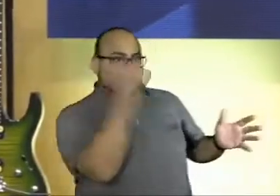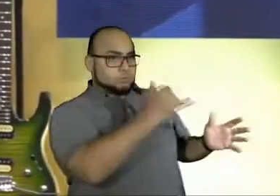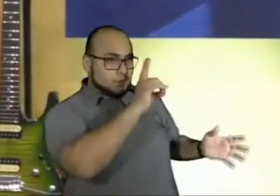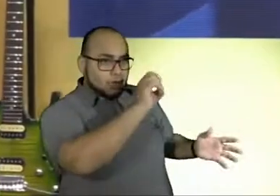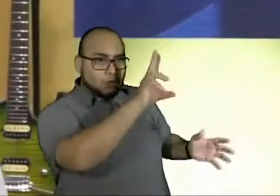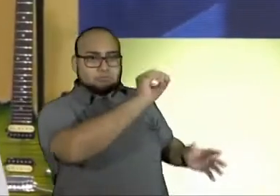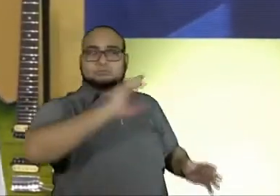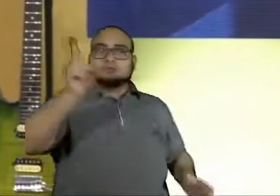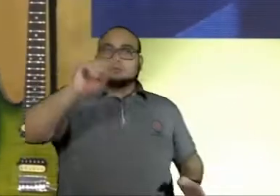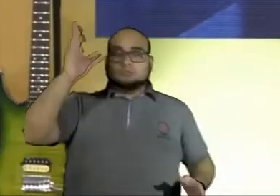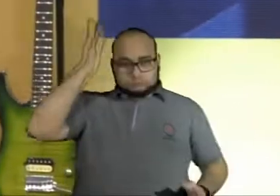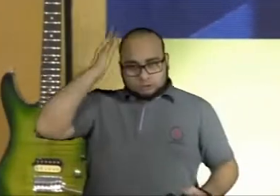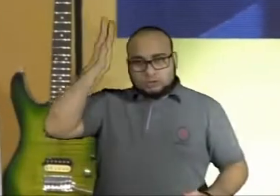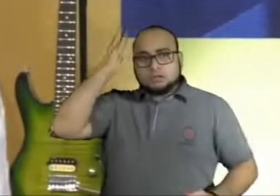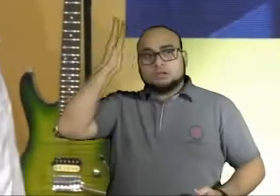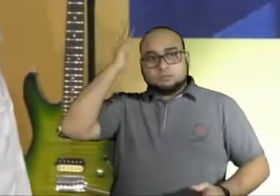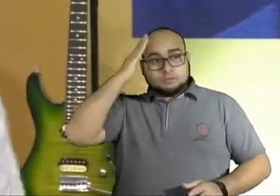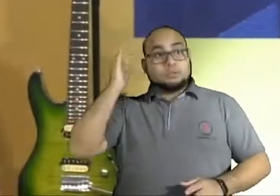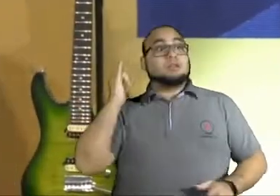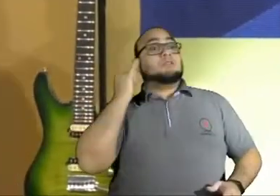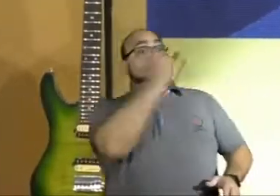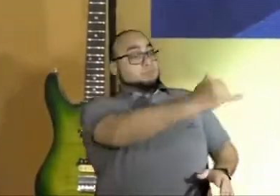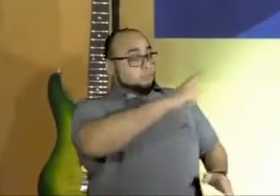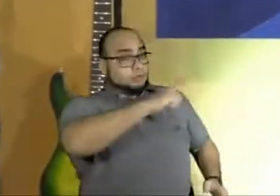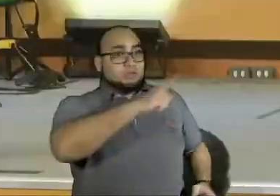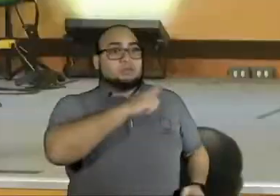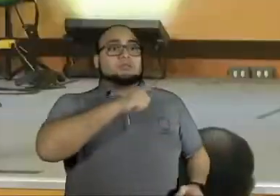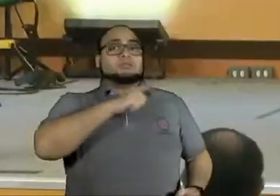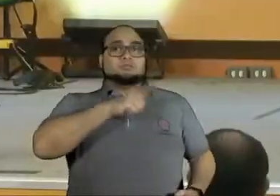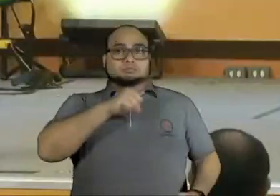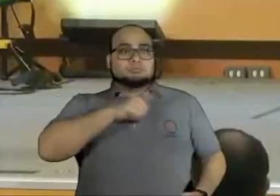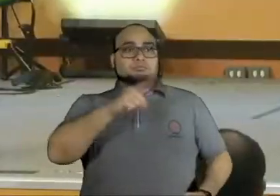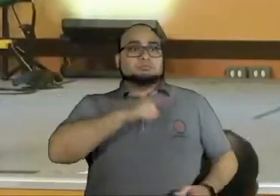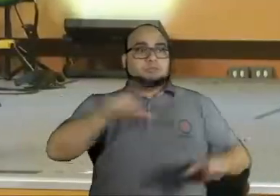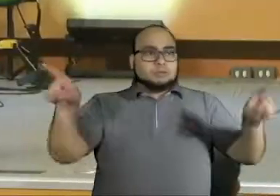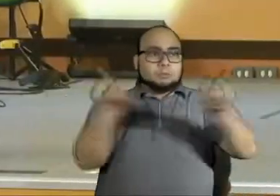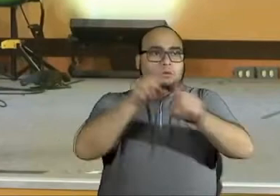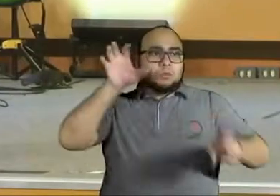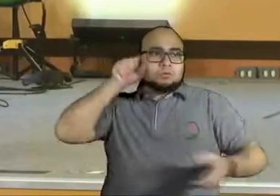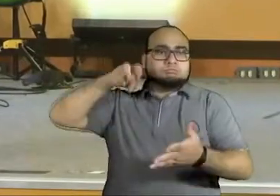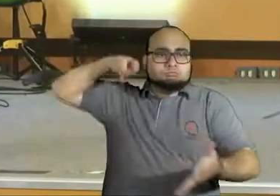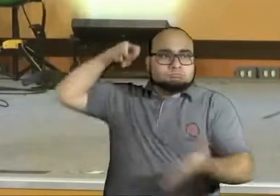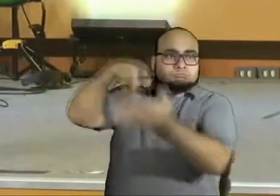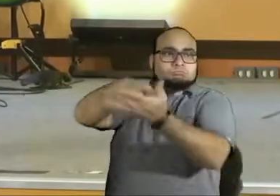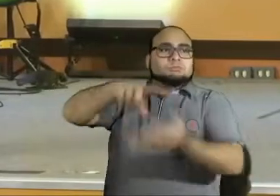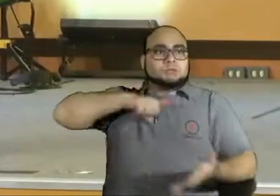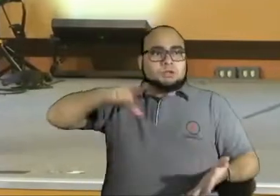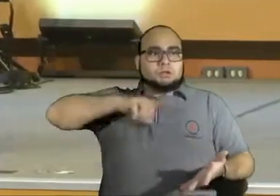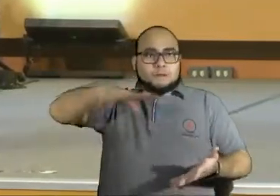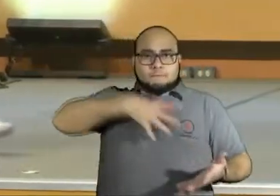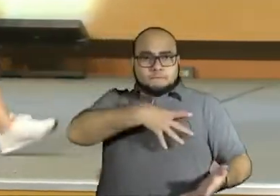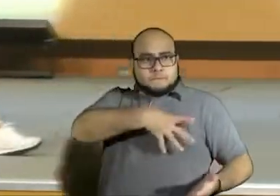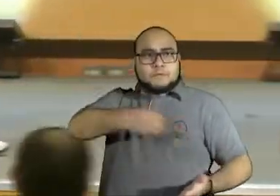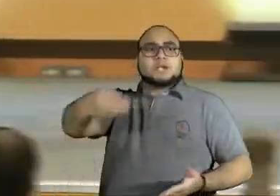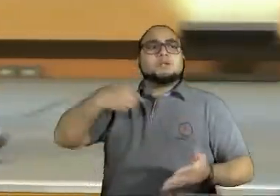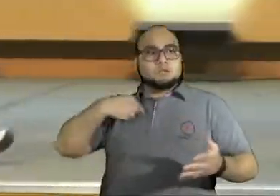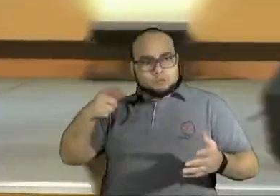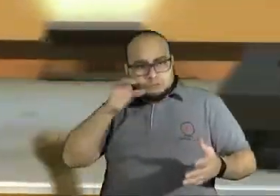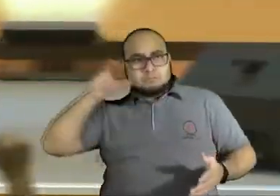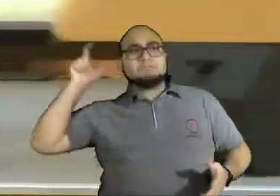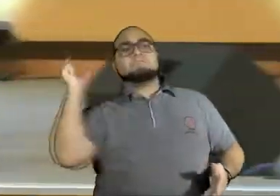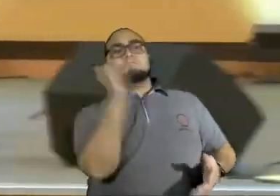saber. Diga, eu tenho quarto, tenho joelho. E este moleque está debaixo de